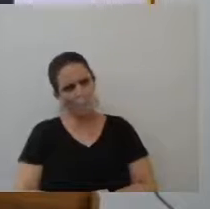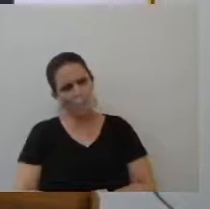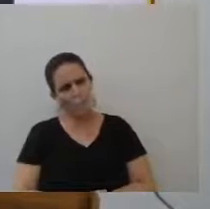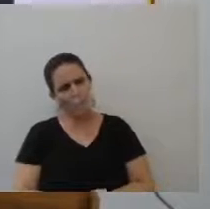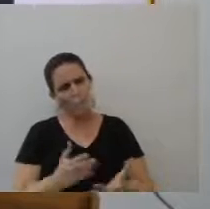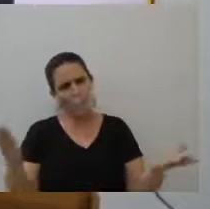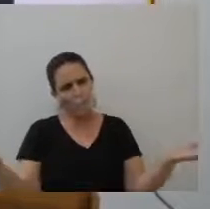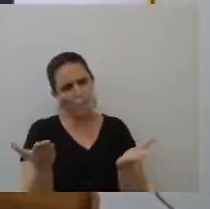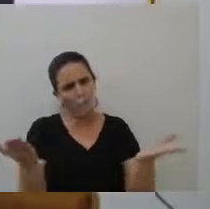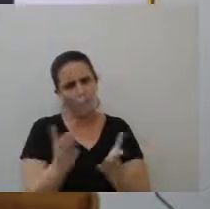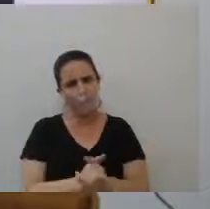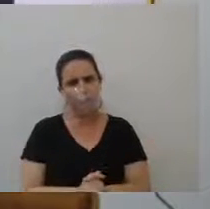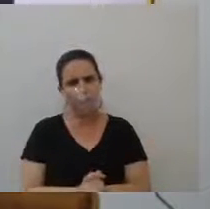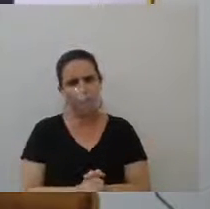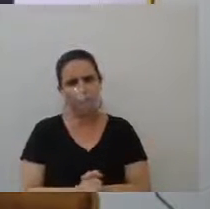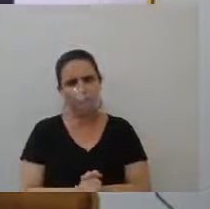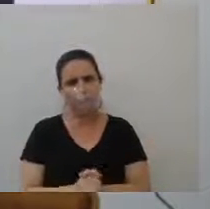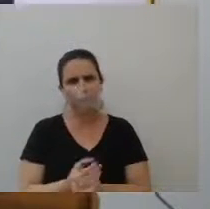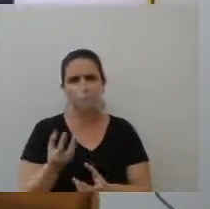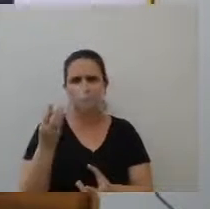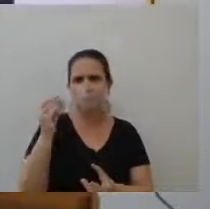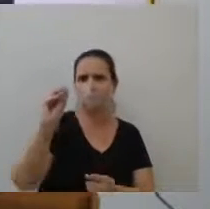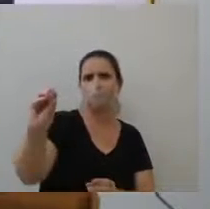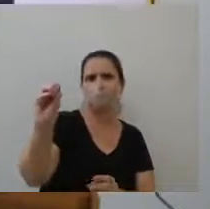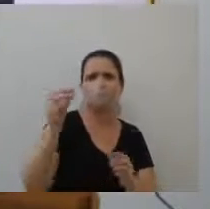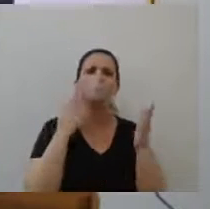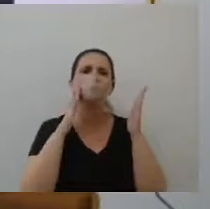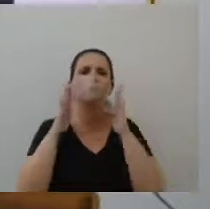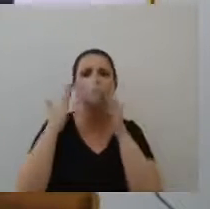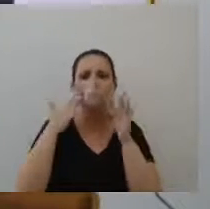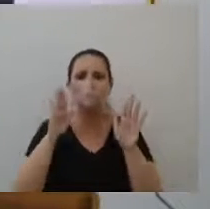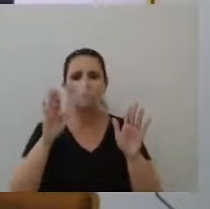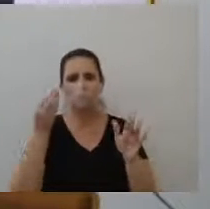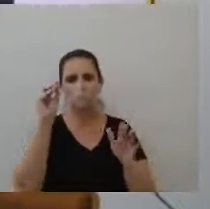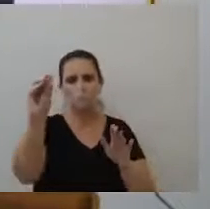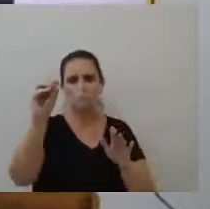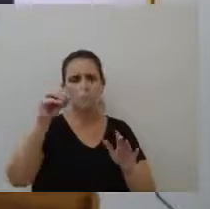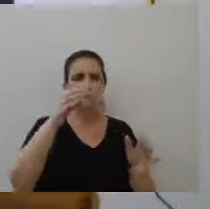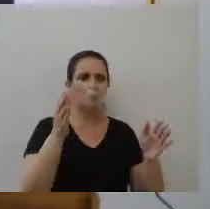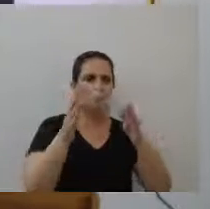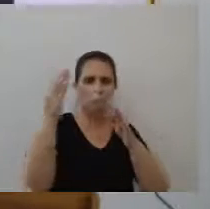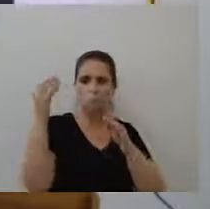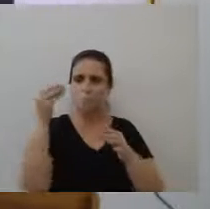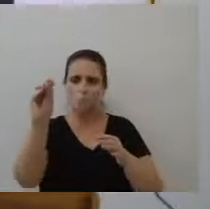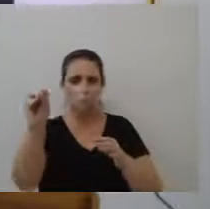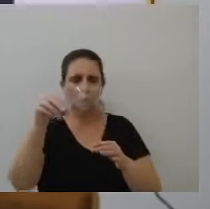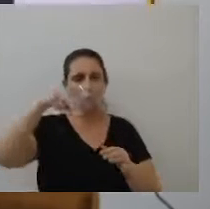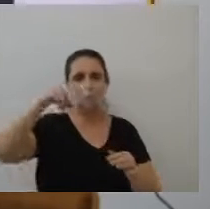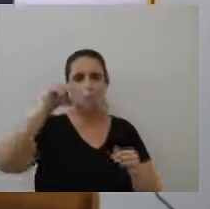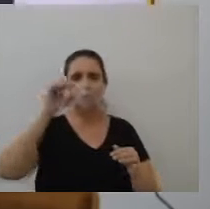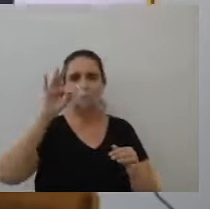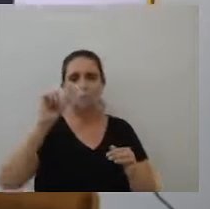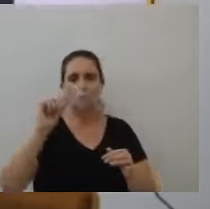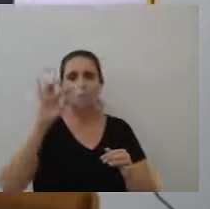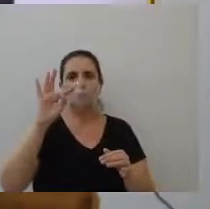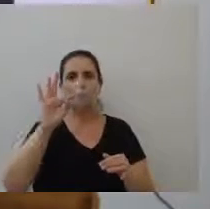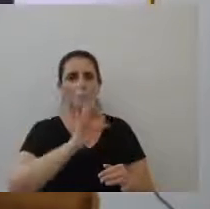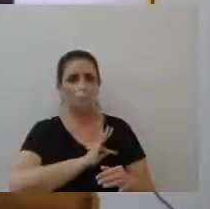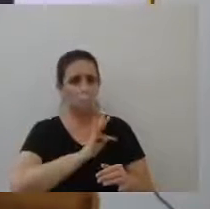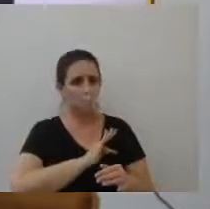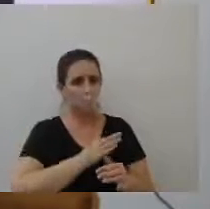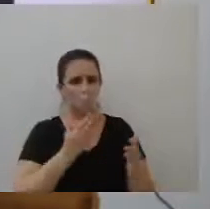algo no conteúdo maravilhoso. Ok? Mas quando tiver erro, aí você coloca um pé